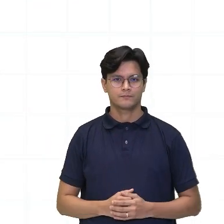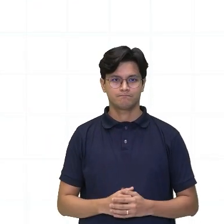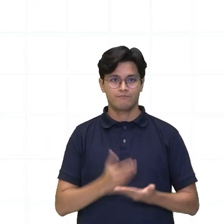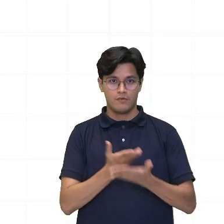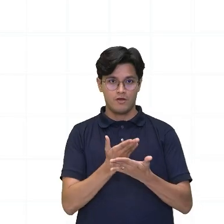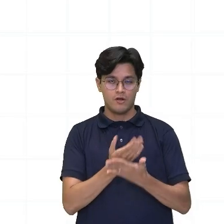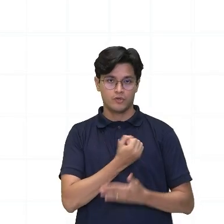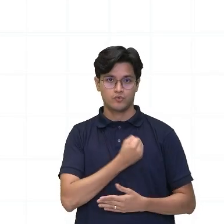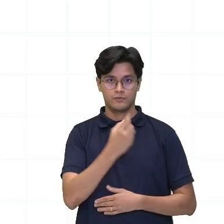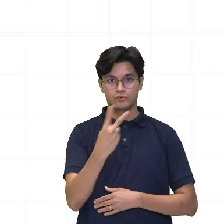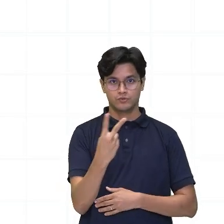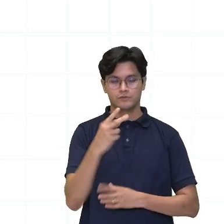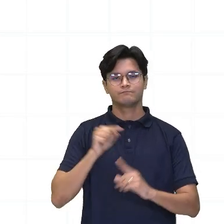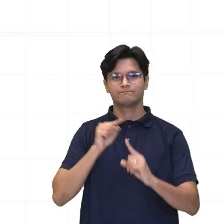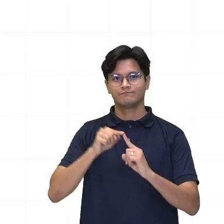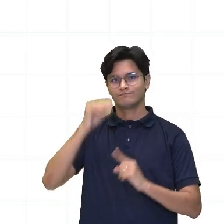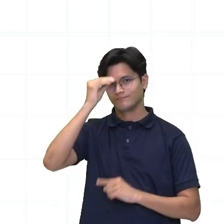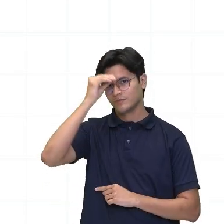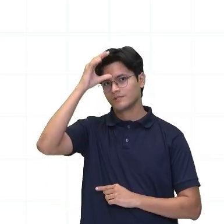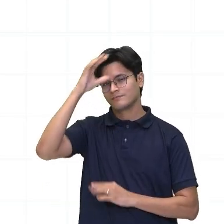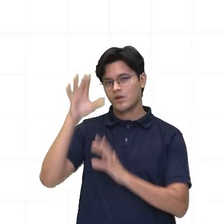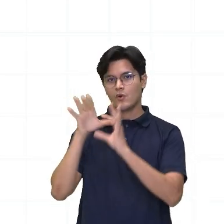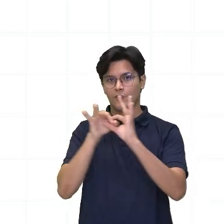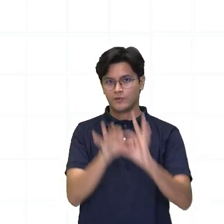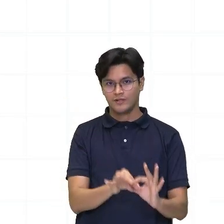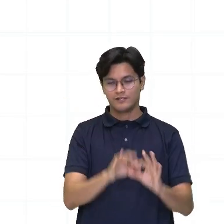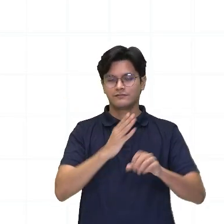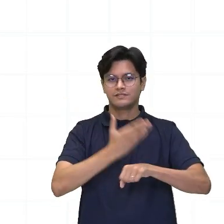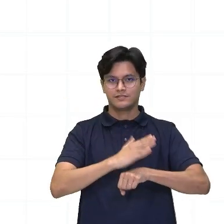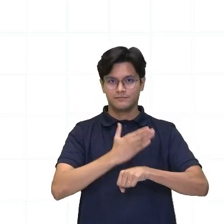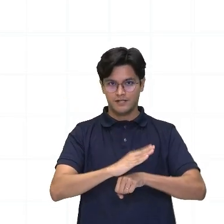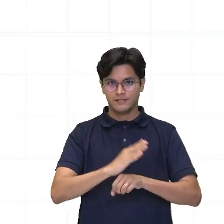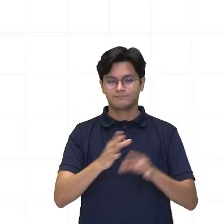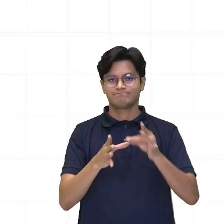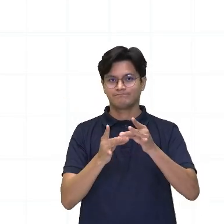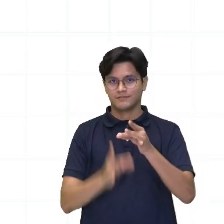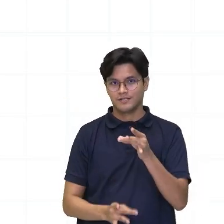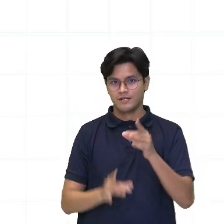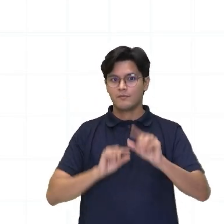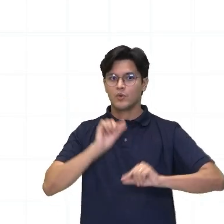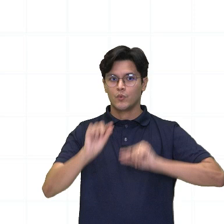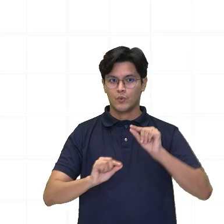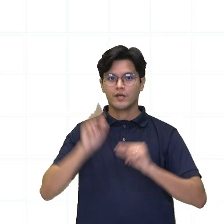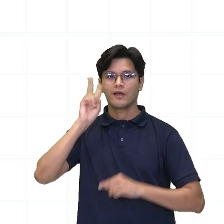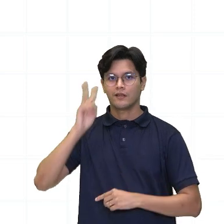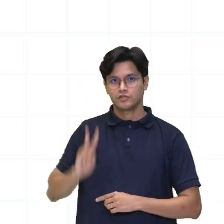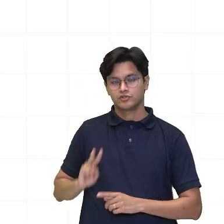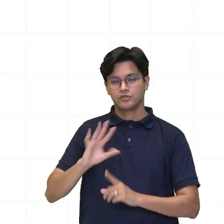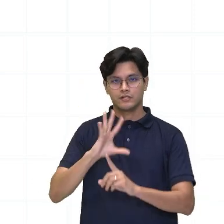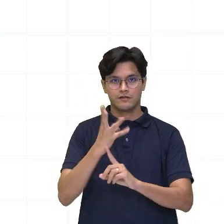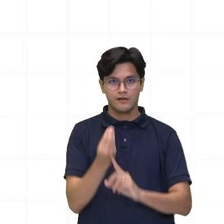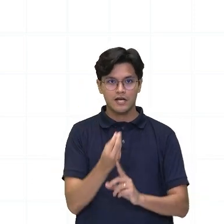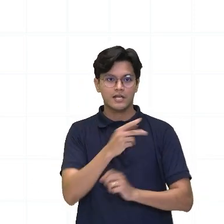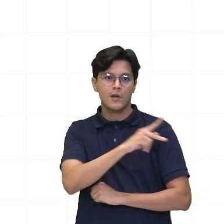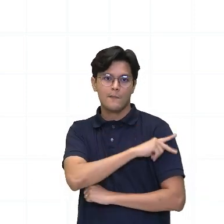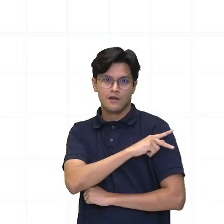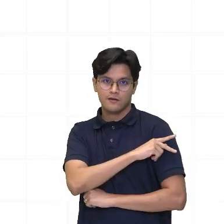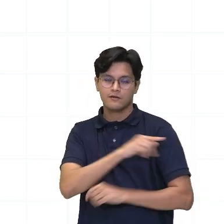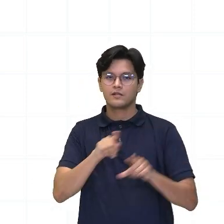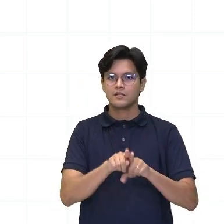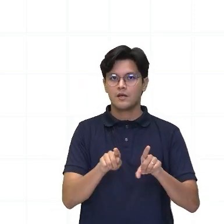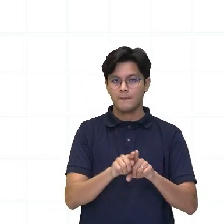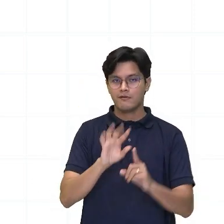2, objeto de conhecimento, contextos e práticas, detalhamento, a história da arte, pré-história e